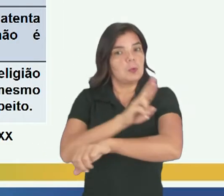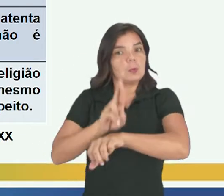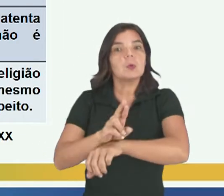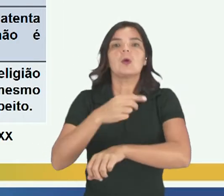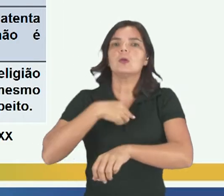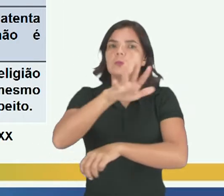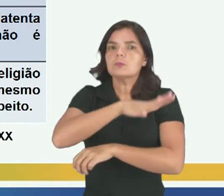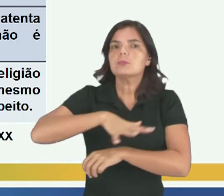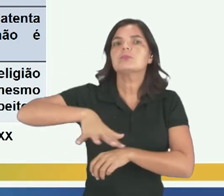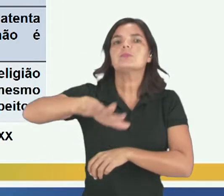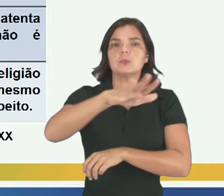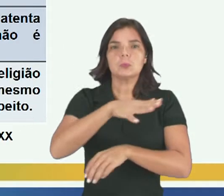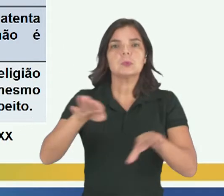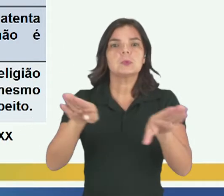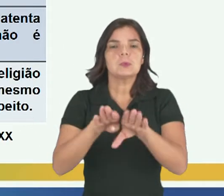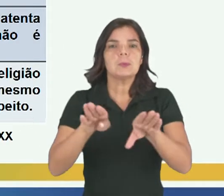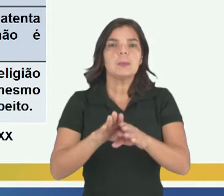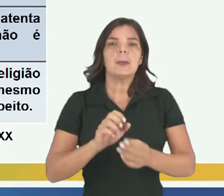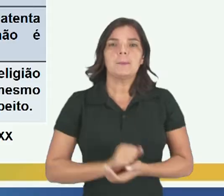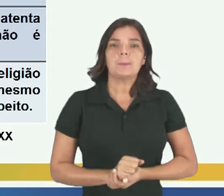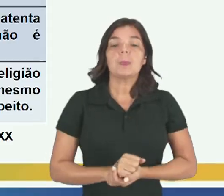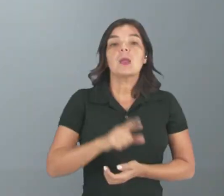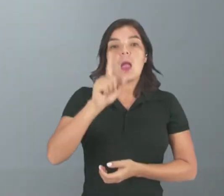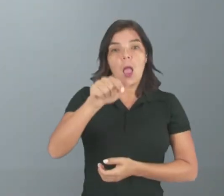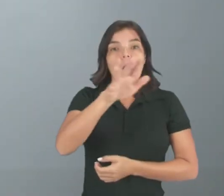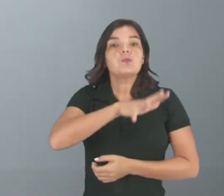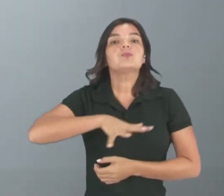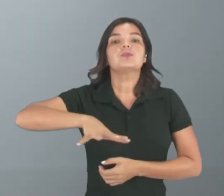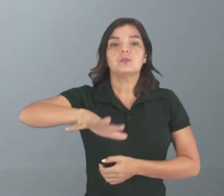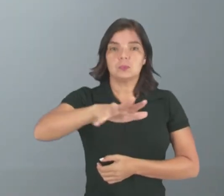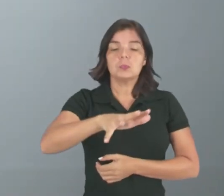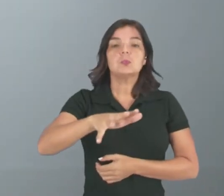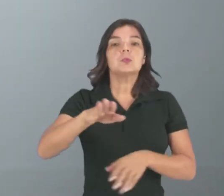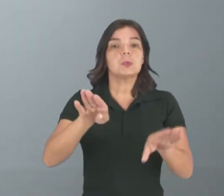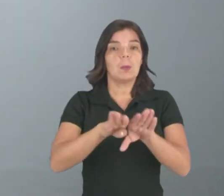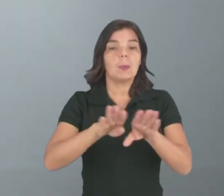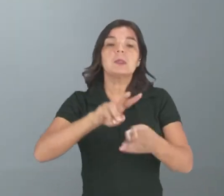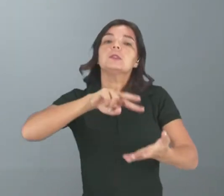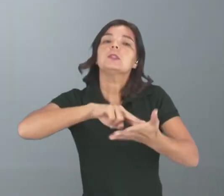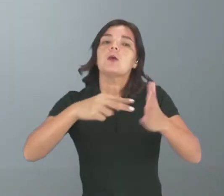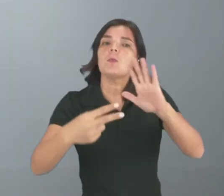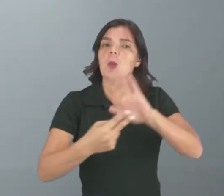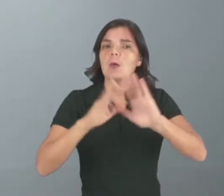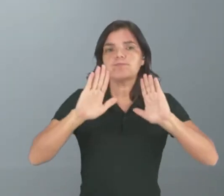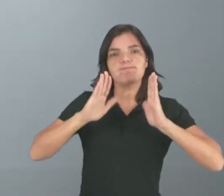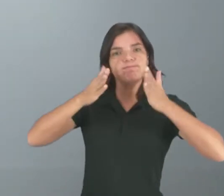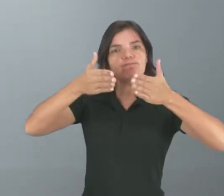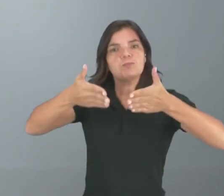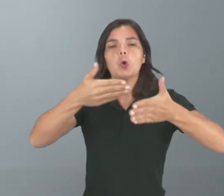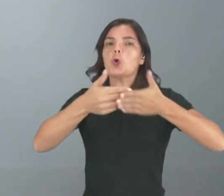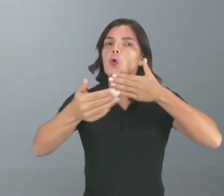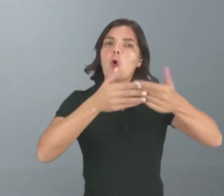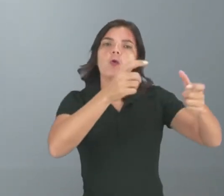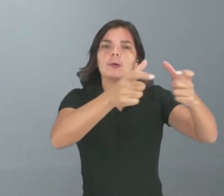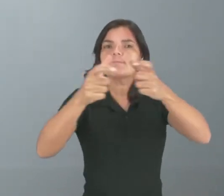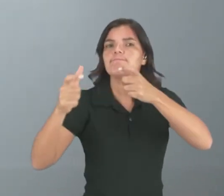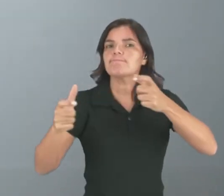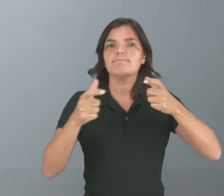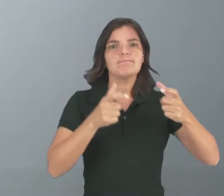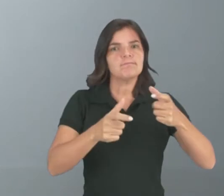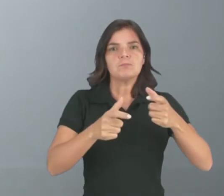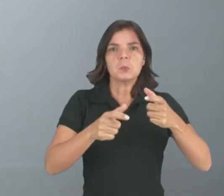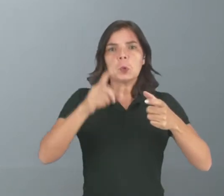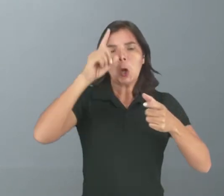religiosas, universais e legítimos, tá? São universais e legítimos, quer dizer, é um padrão que serve para qualquer ambiente, seja ele